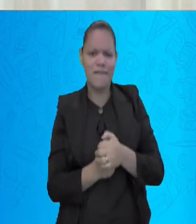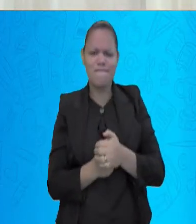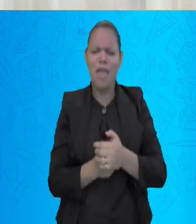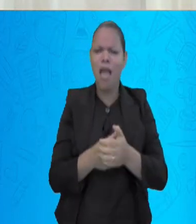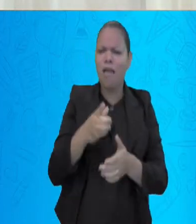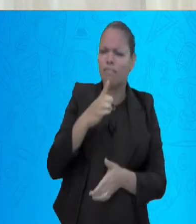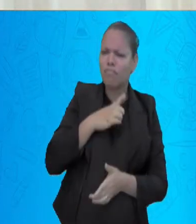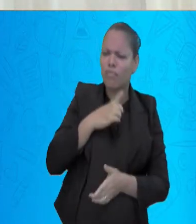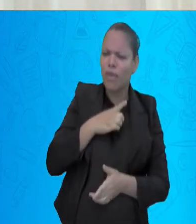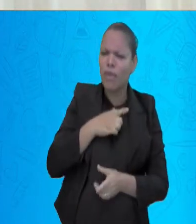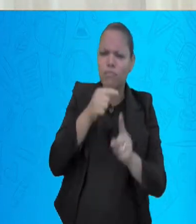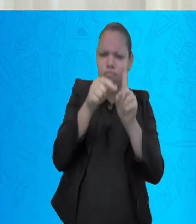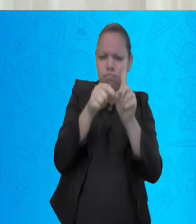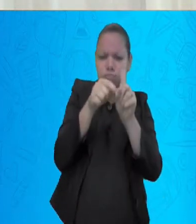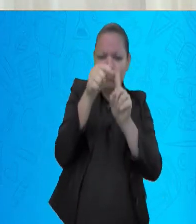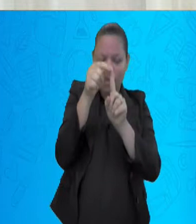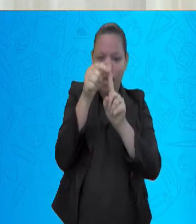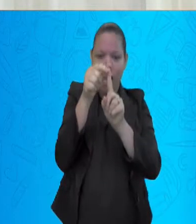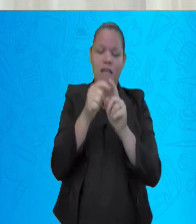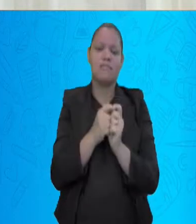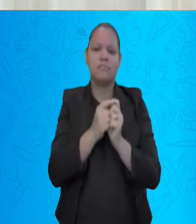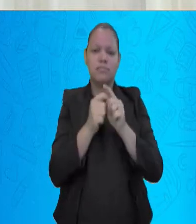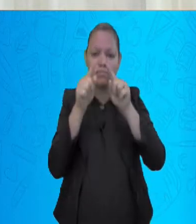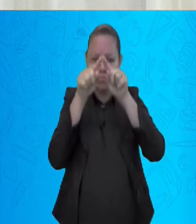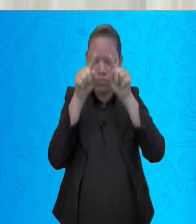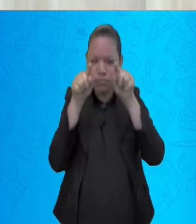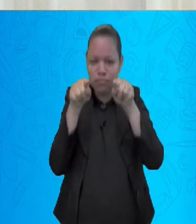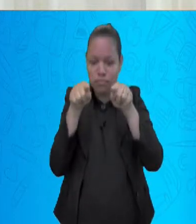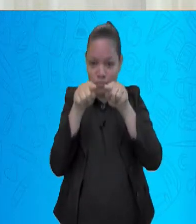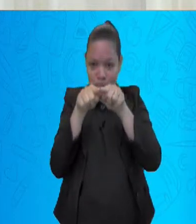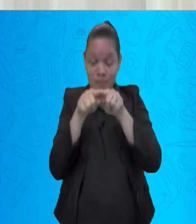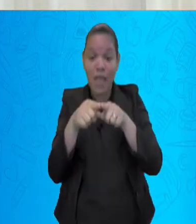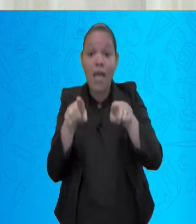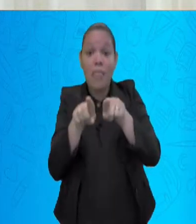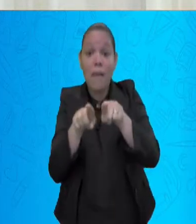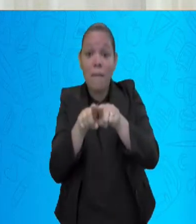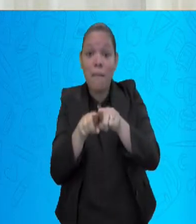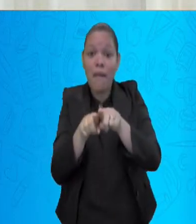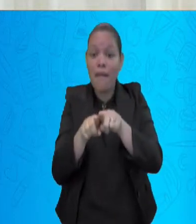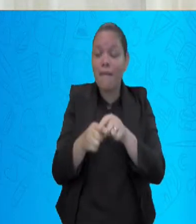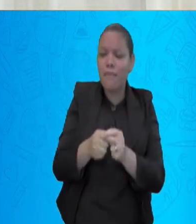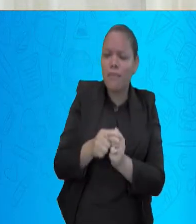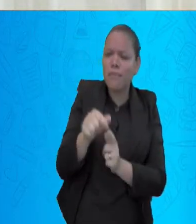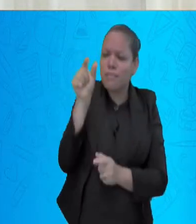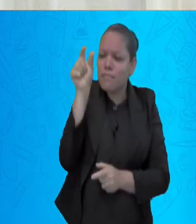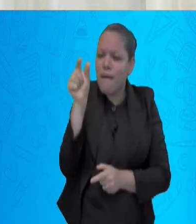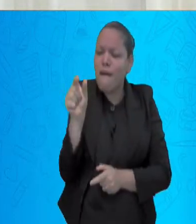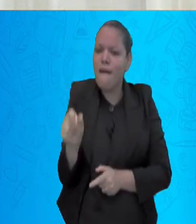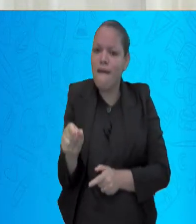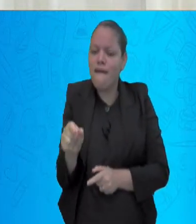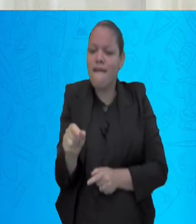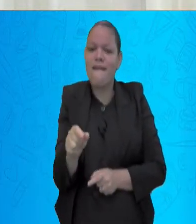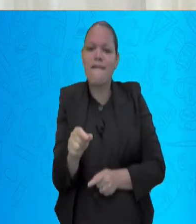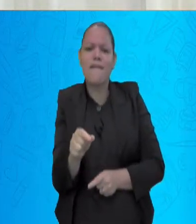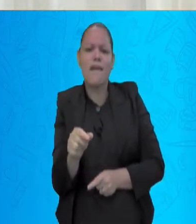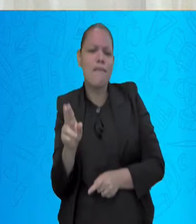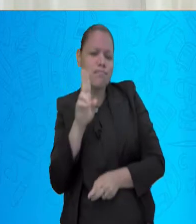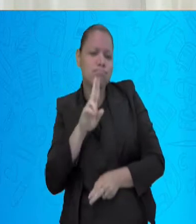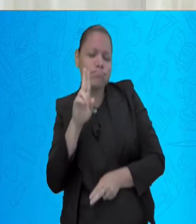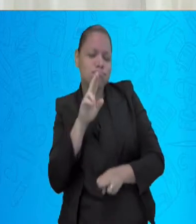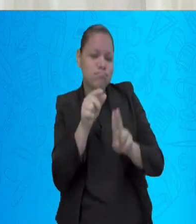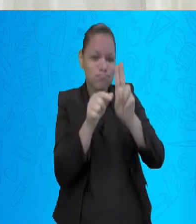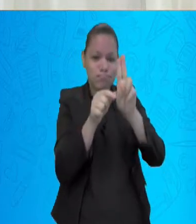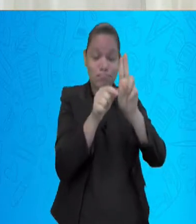cubinho. Nós temos aqui essa barrinha que é representada pelas dezenas. Nós temos aqui também a